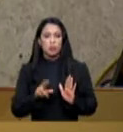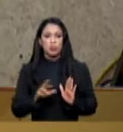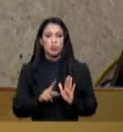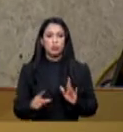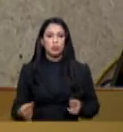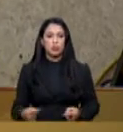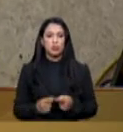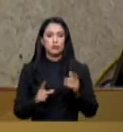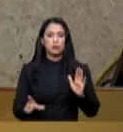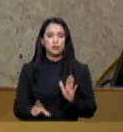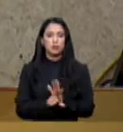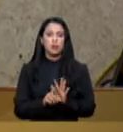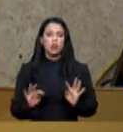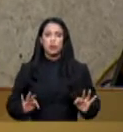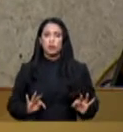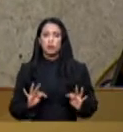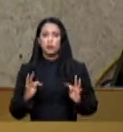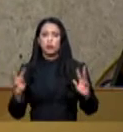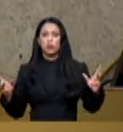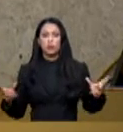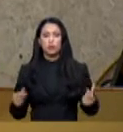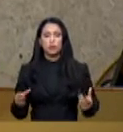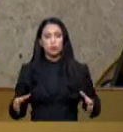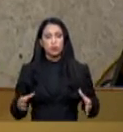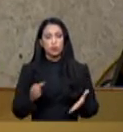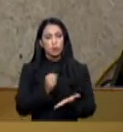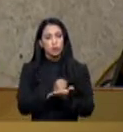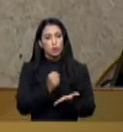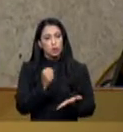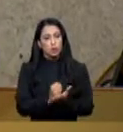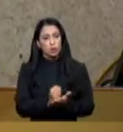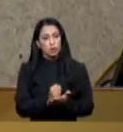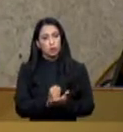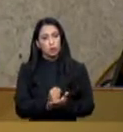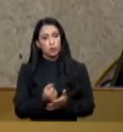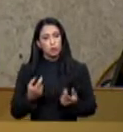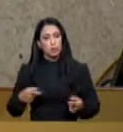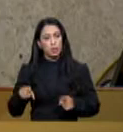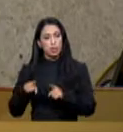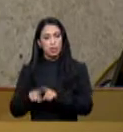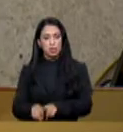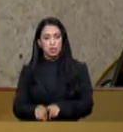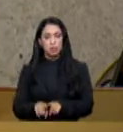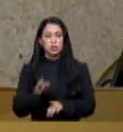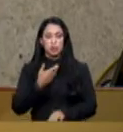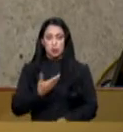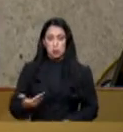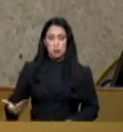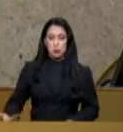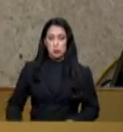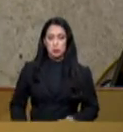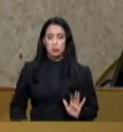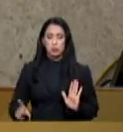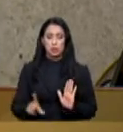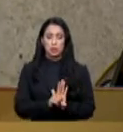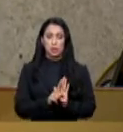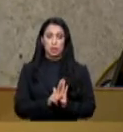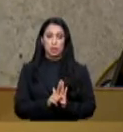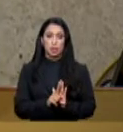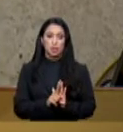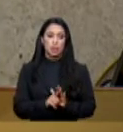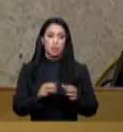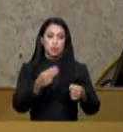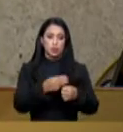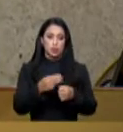a legitimidade de toda a categoria consórcio público e intermunicipal. Pela atual redação da lei, a reunião